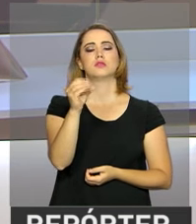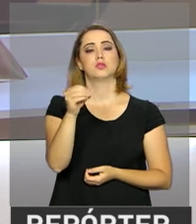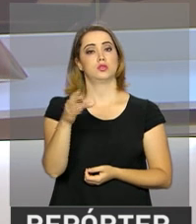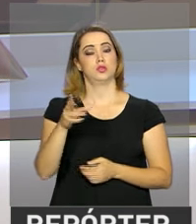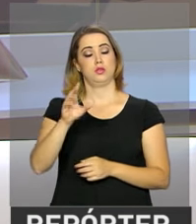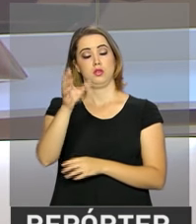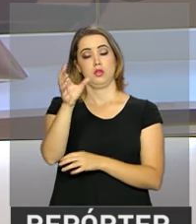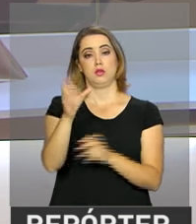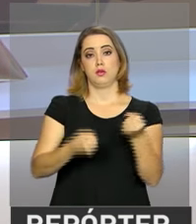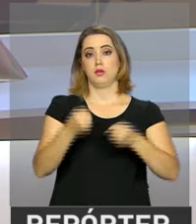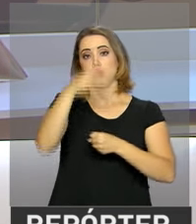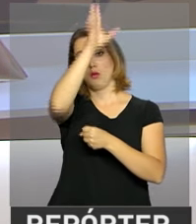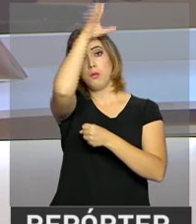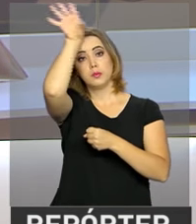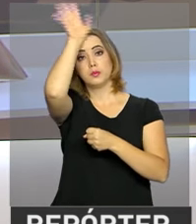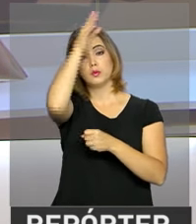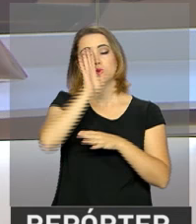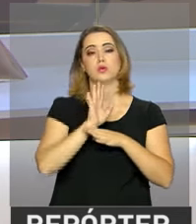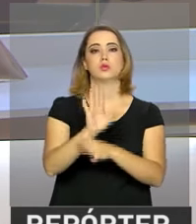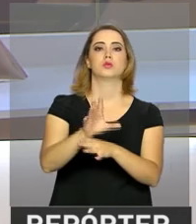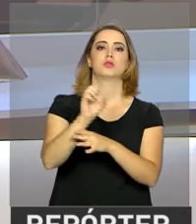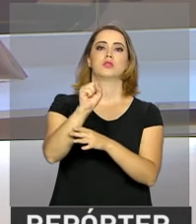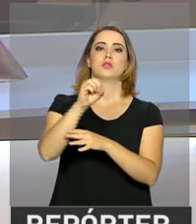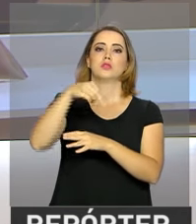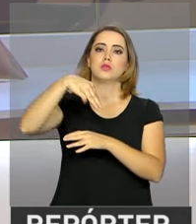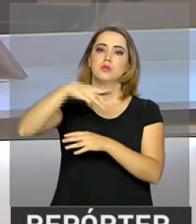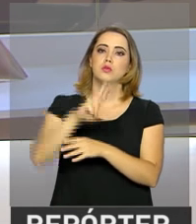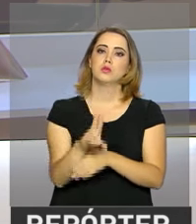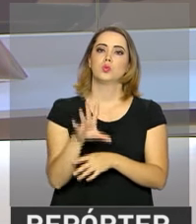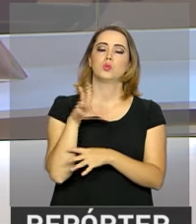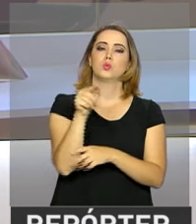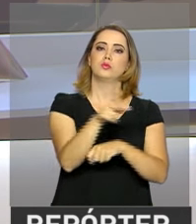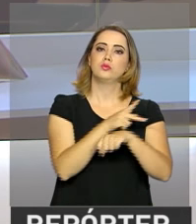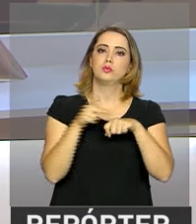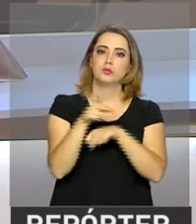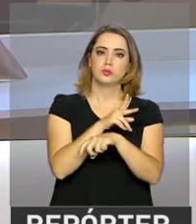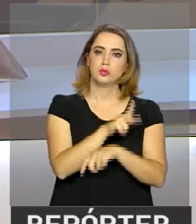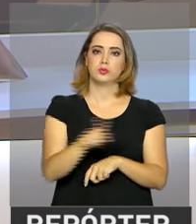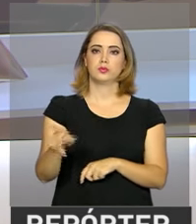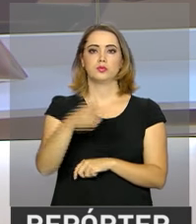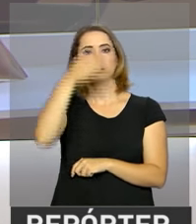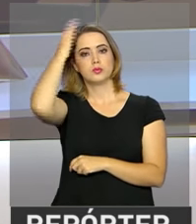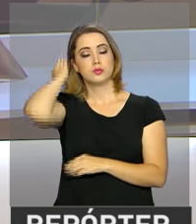vão reforçar o atendimento do SAMU em todo o país. O presidente Michel Temer entregou os